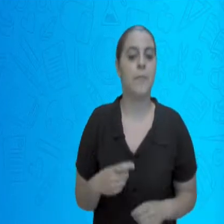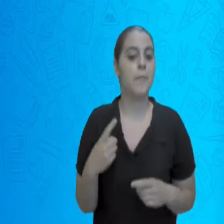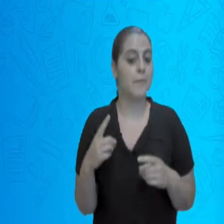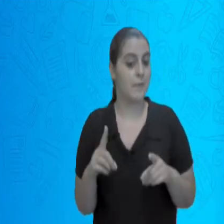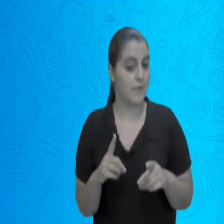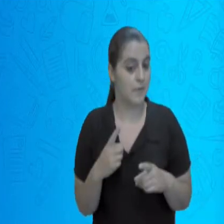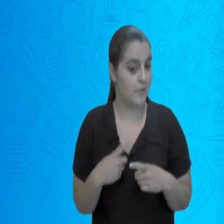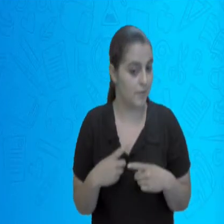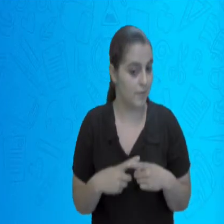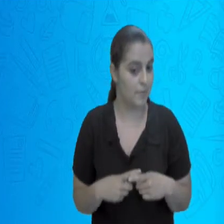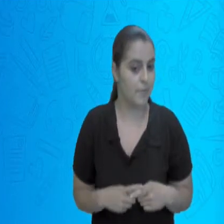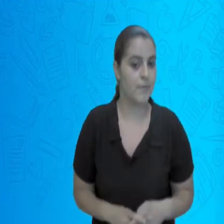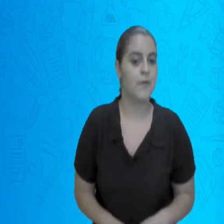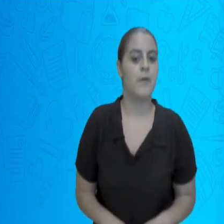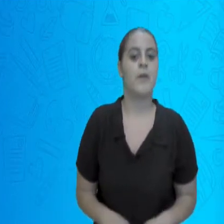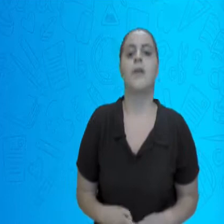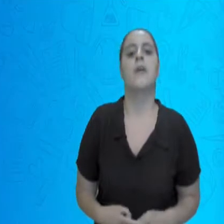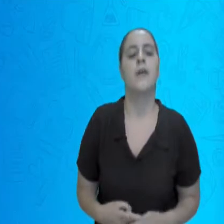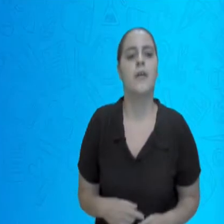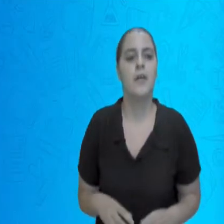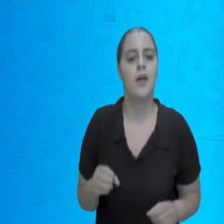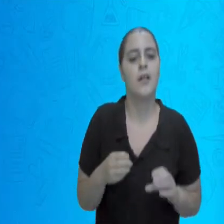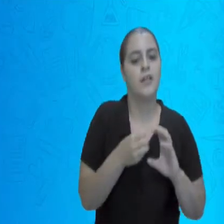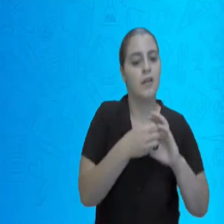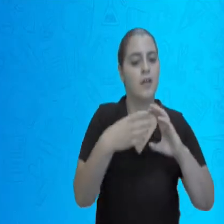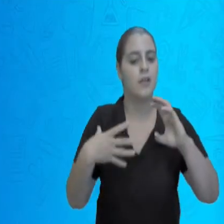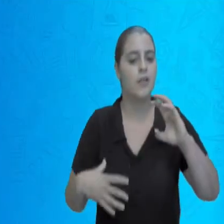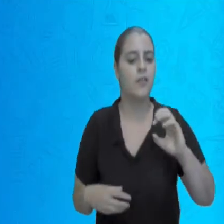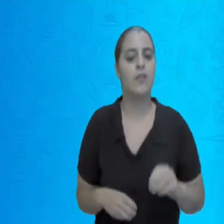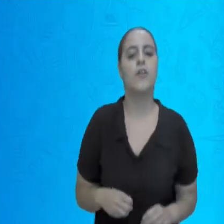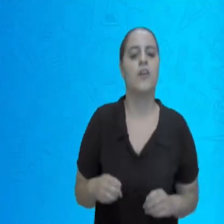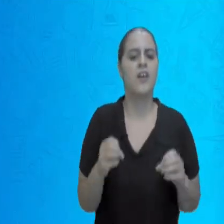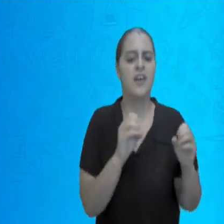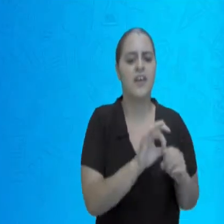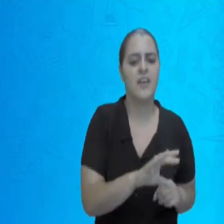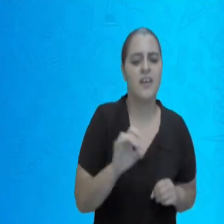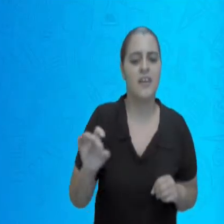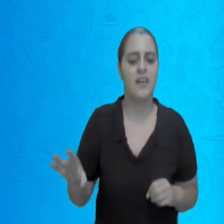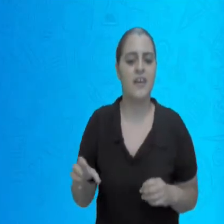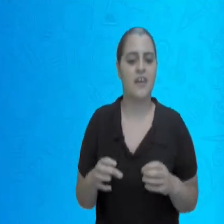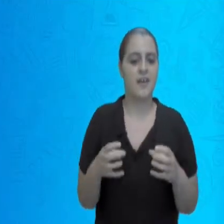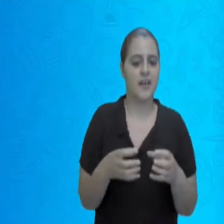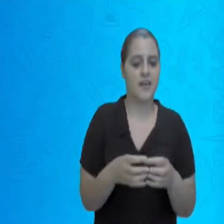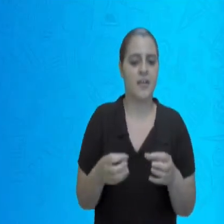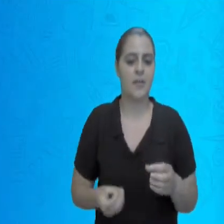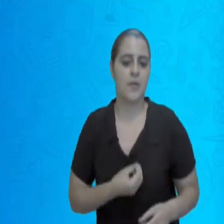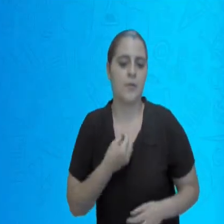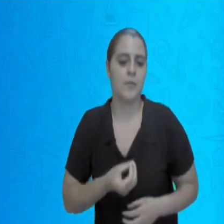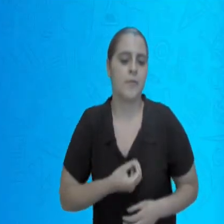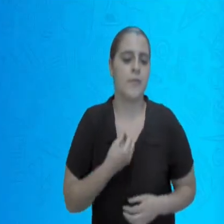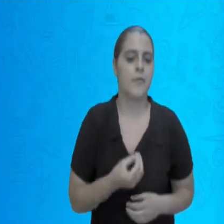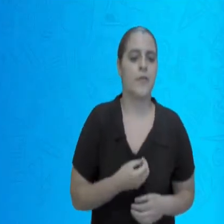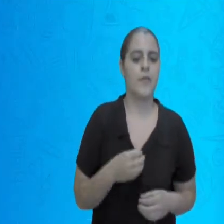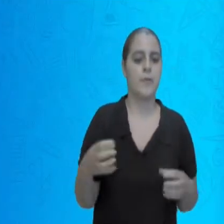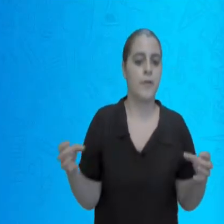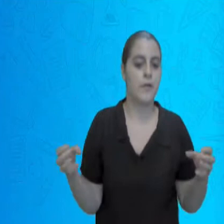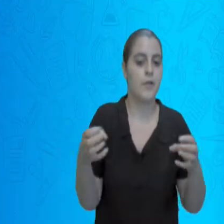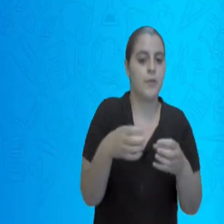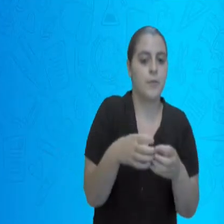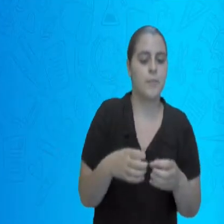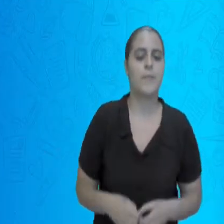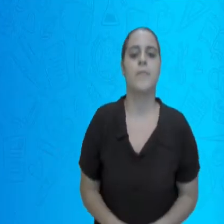porém, seguindo a característica de cada ser vivo, de cada indivíduo, para que eles fossem